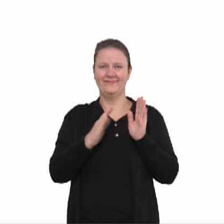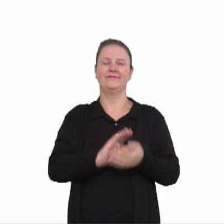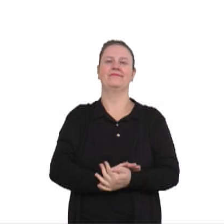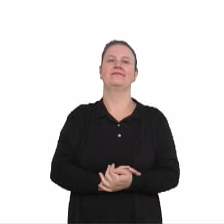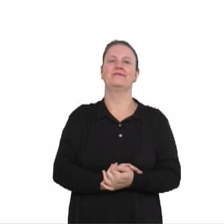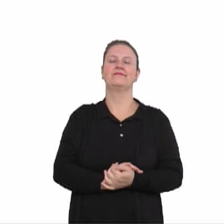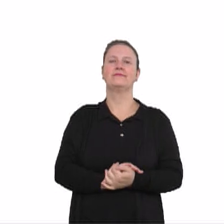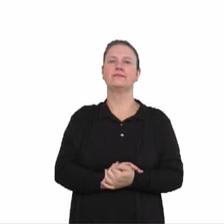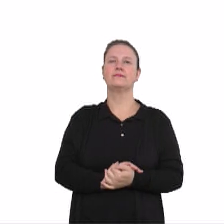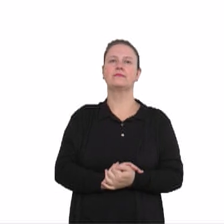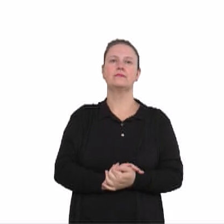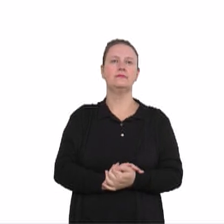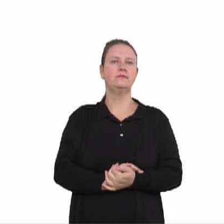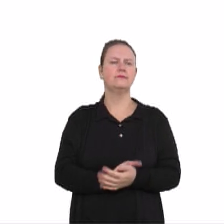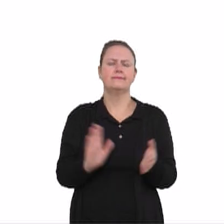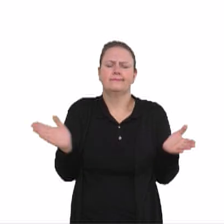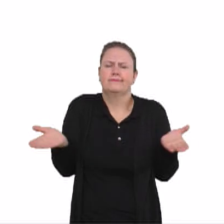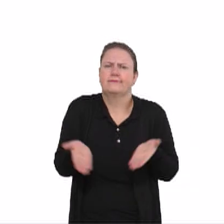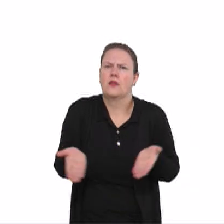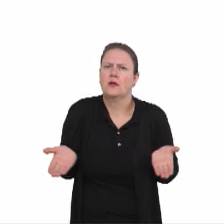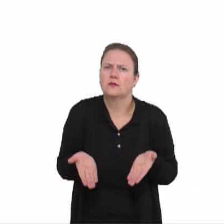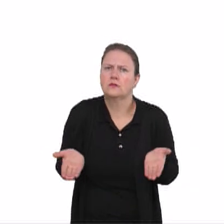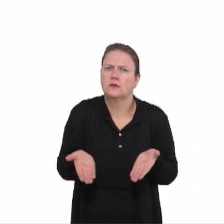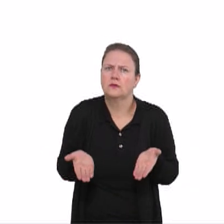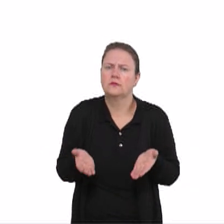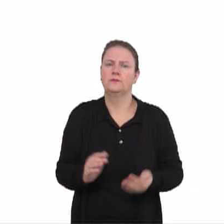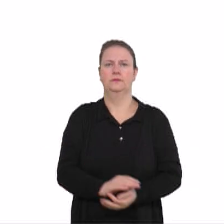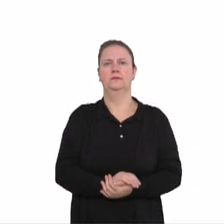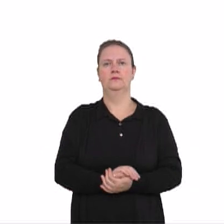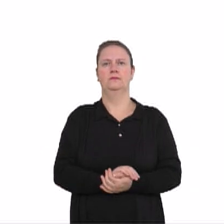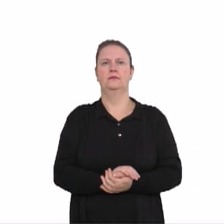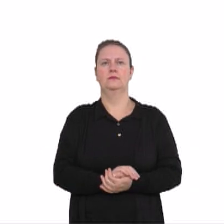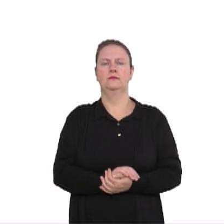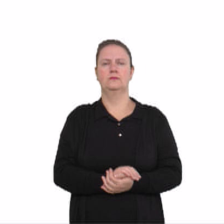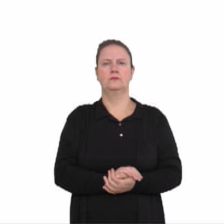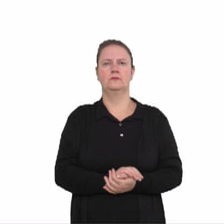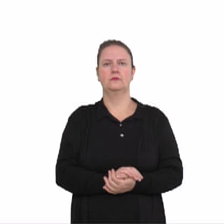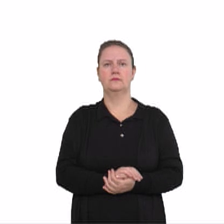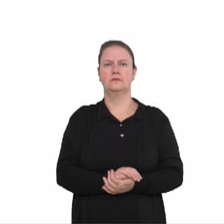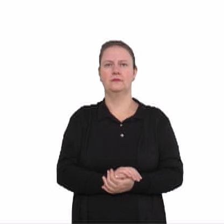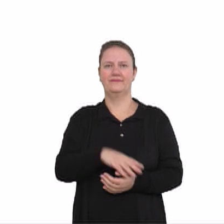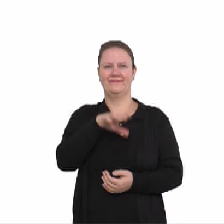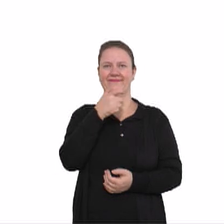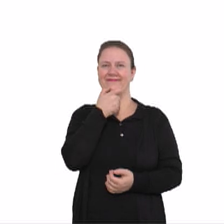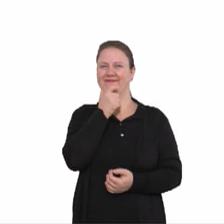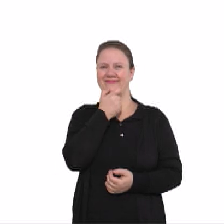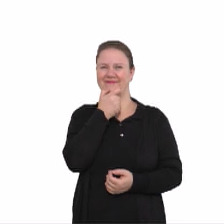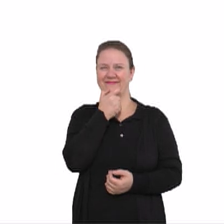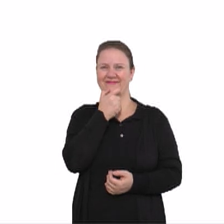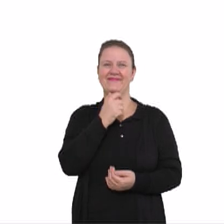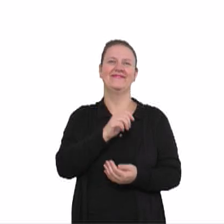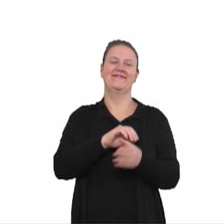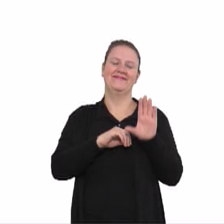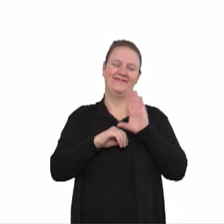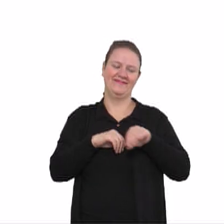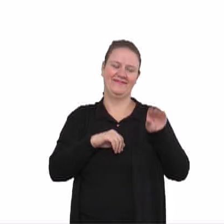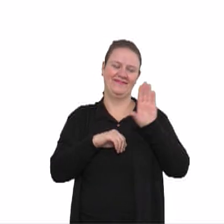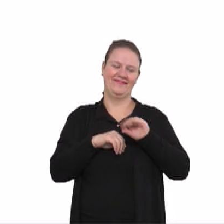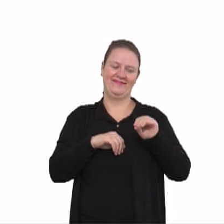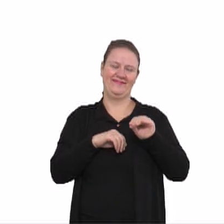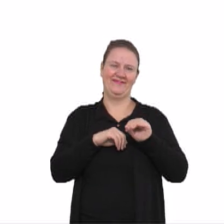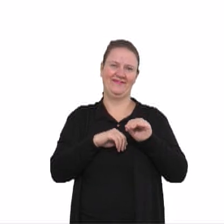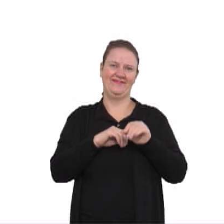aliás esse daqui algo bem atual the whole world is going for a common problem the